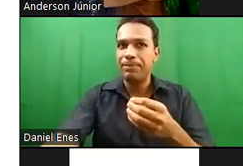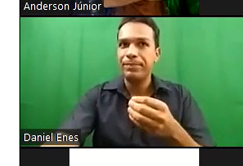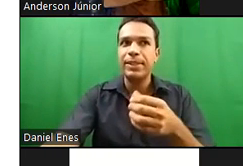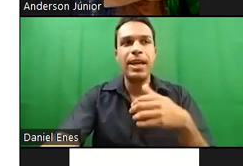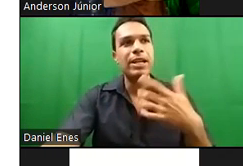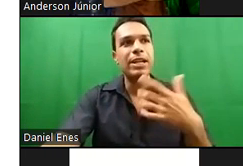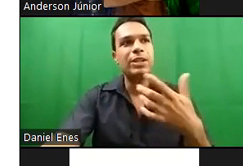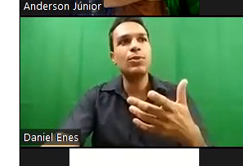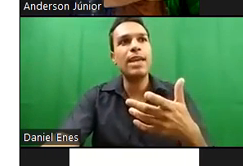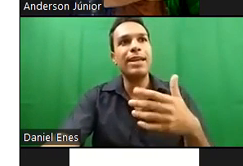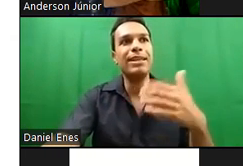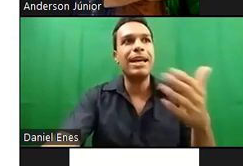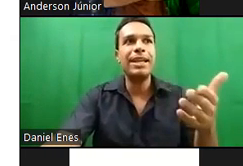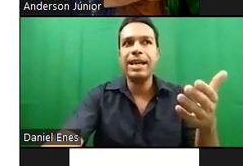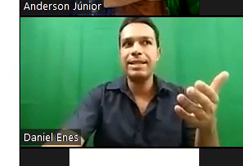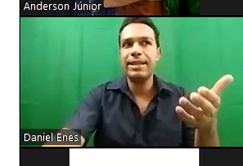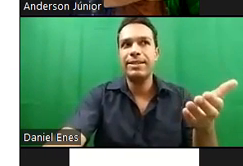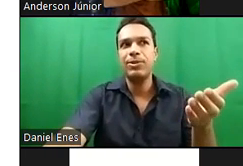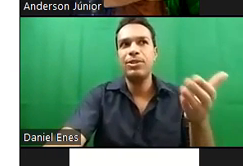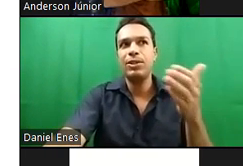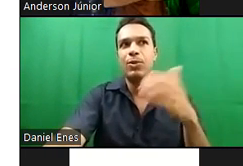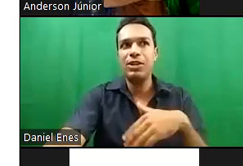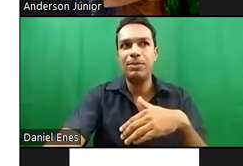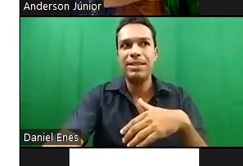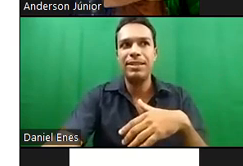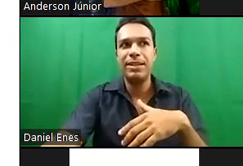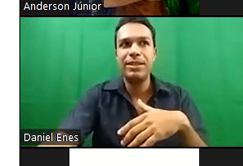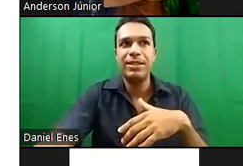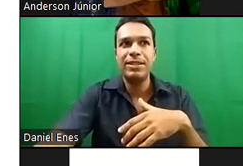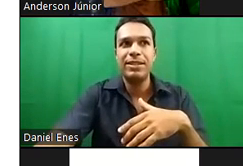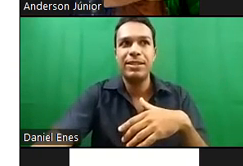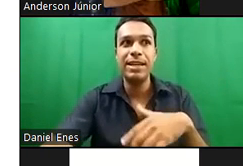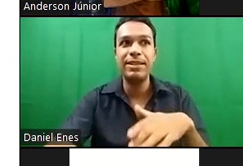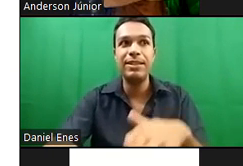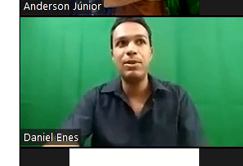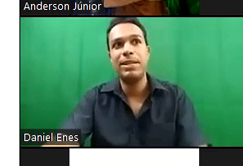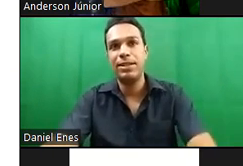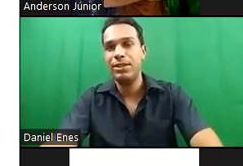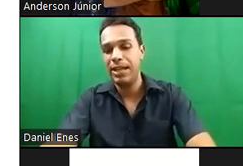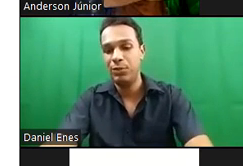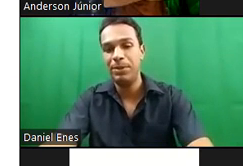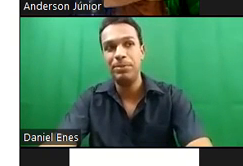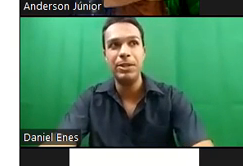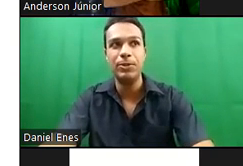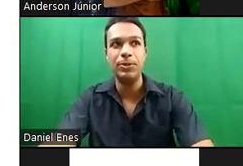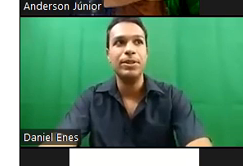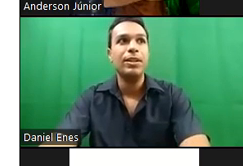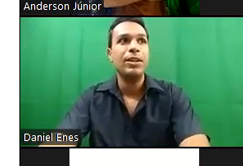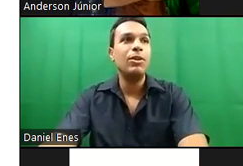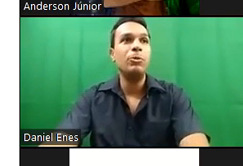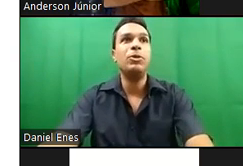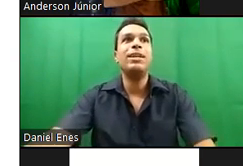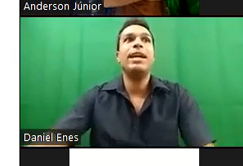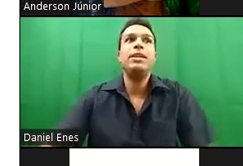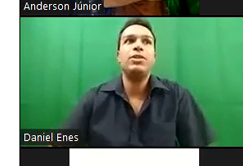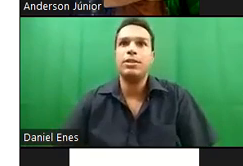avançar, que aí a gente consegue clarear essa questão de linguagem brasileira de sinais e língua brasileira de sinais. Primeiro,